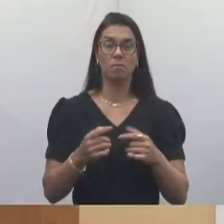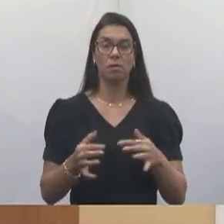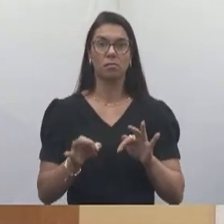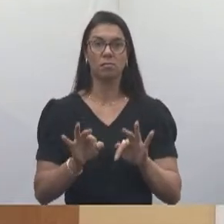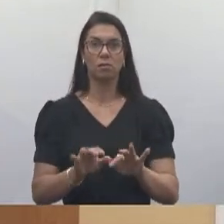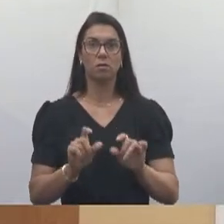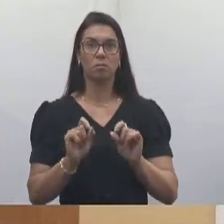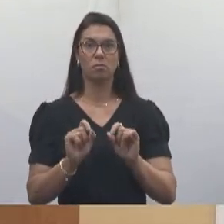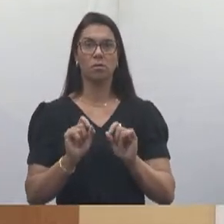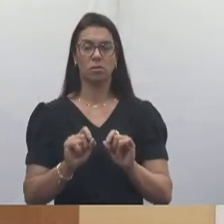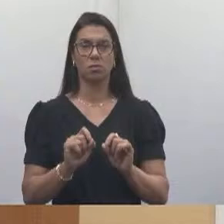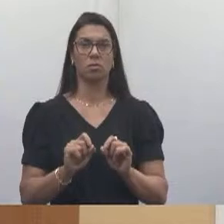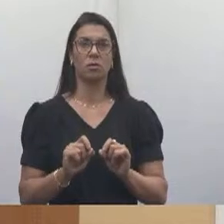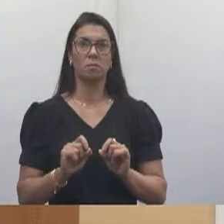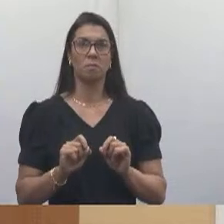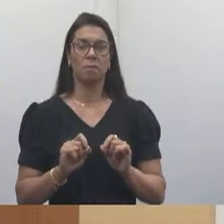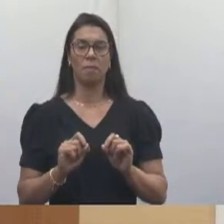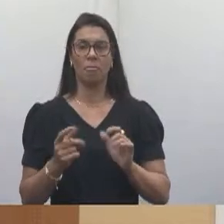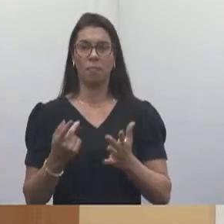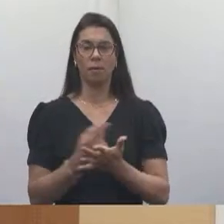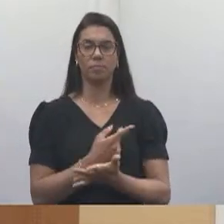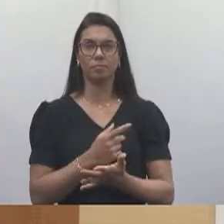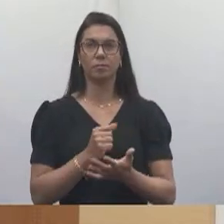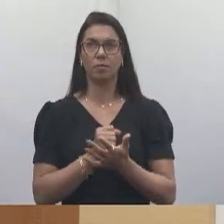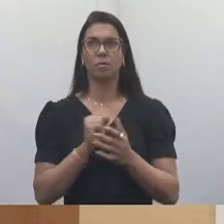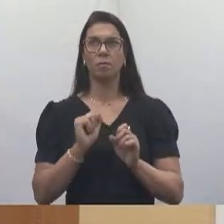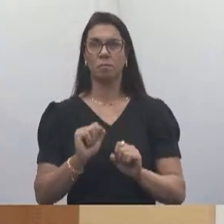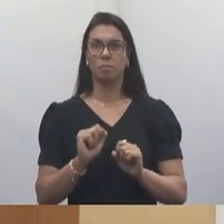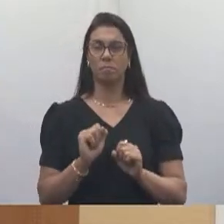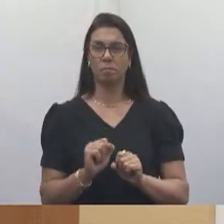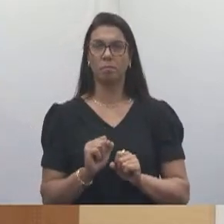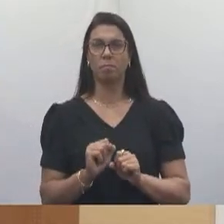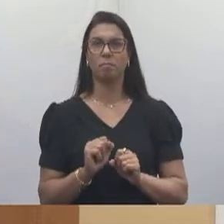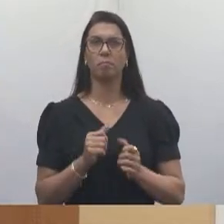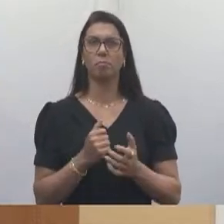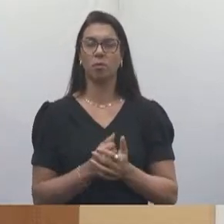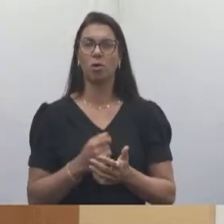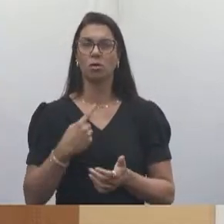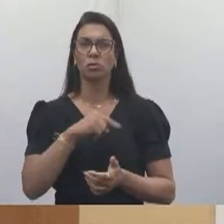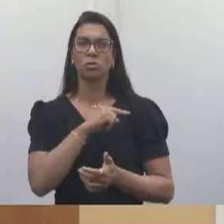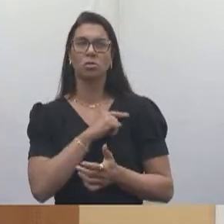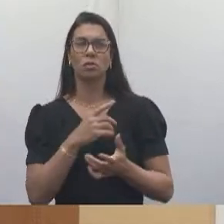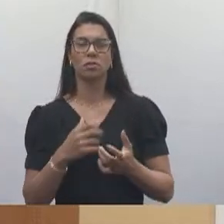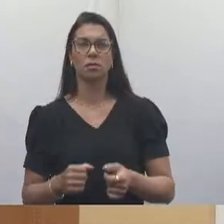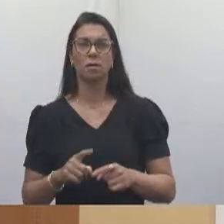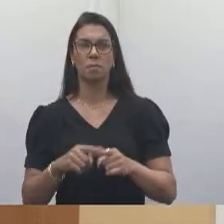Finalmente, posto isso, tal ocorrência pode ser relevada, não obstante